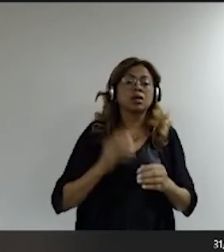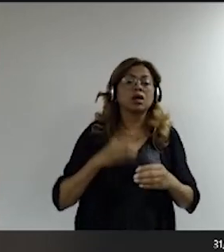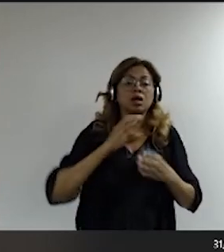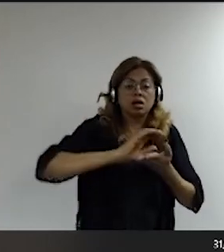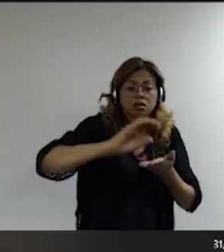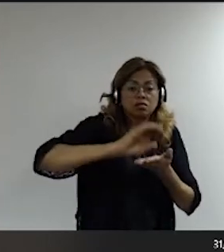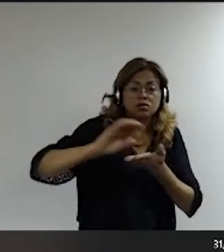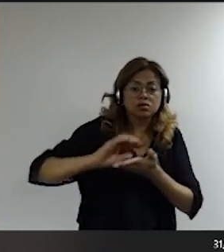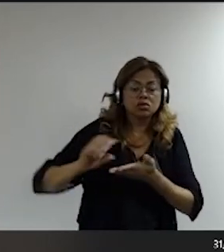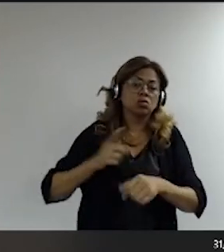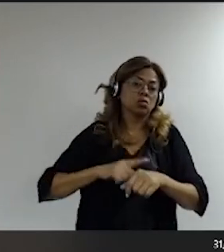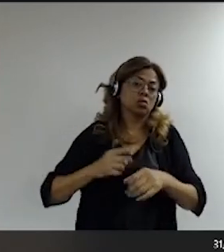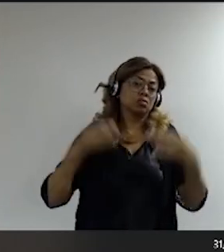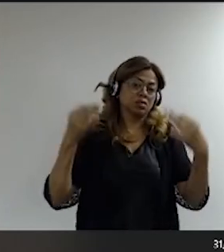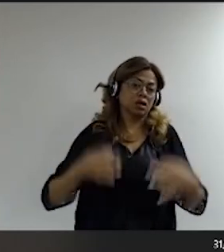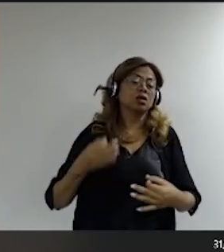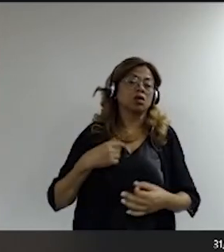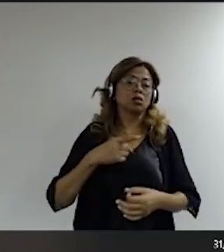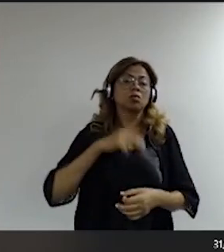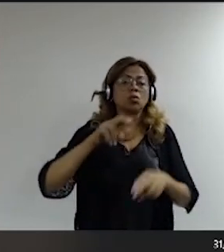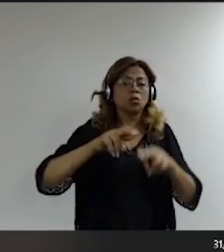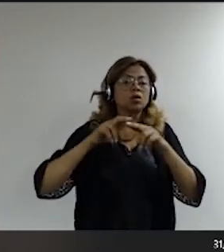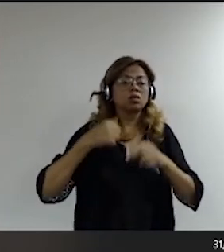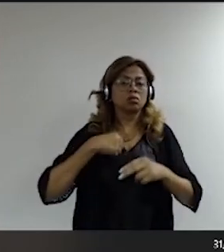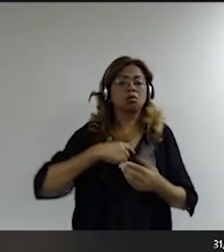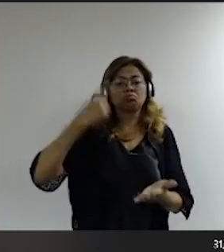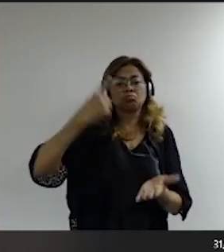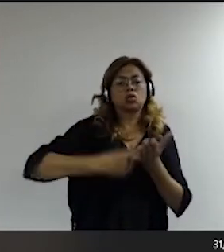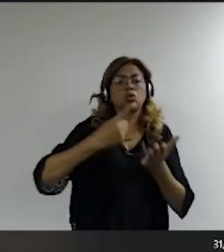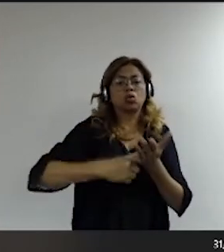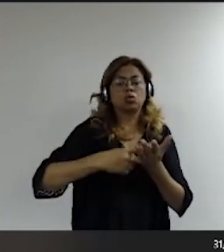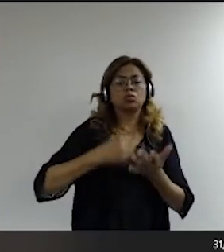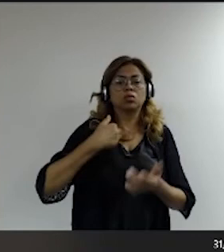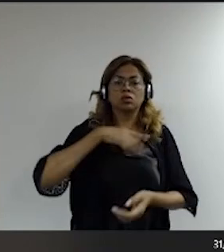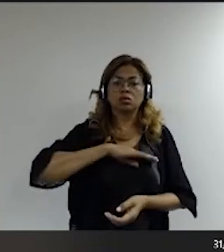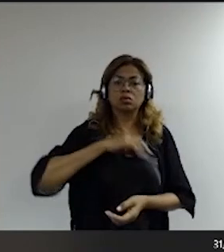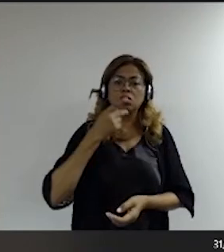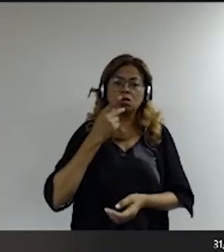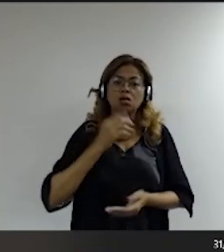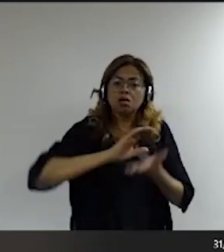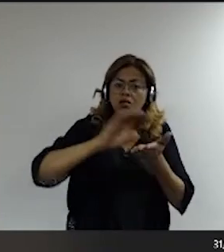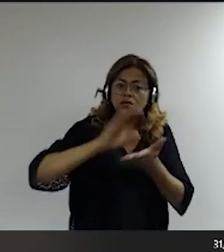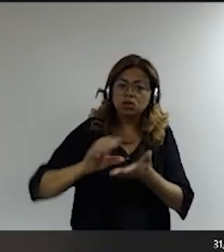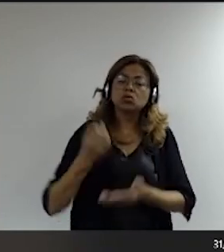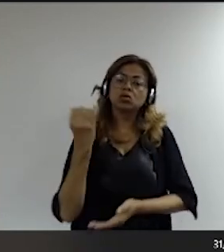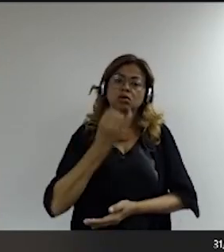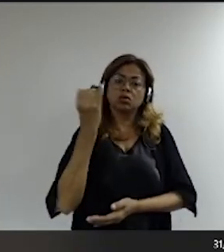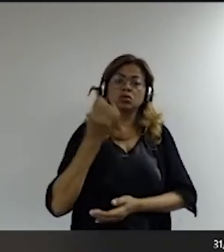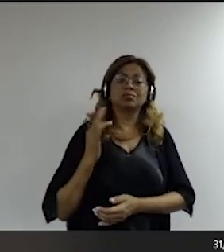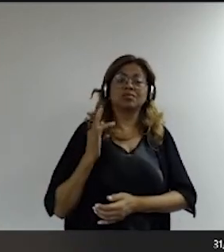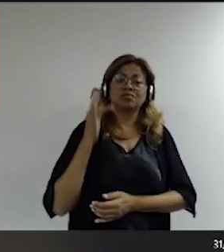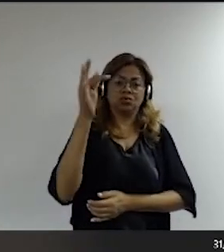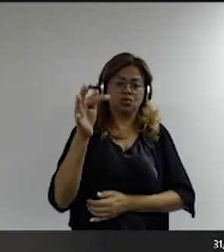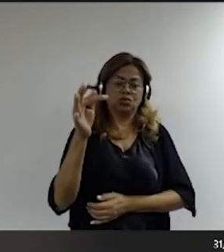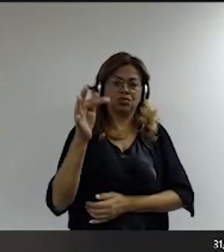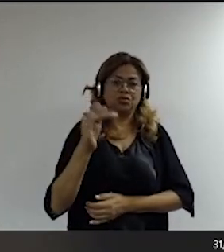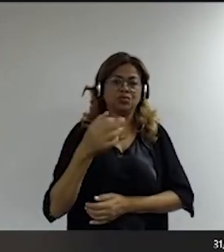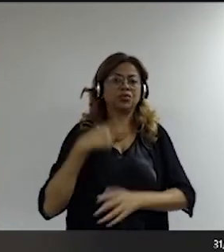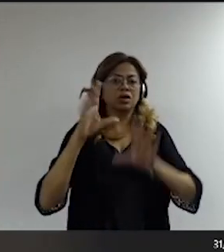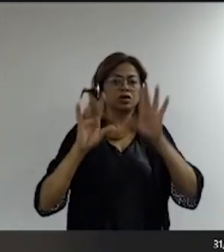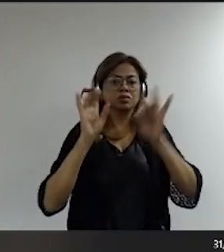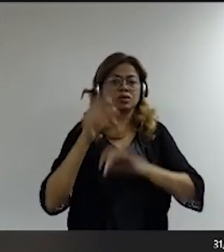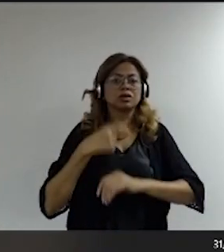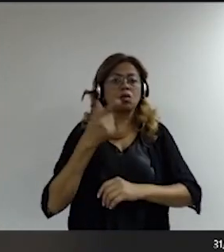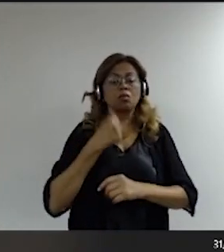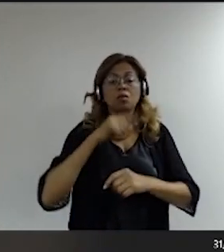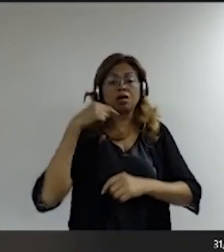importa, e com isso eu me comprometo, investir no que importa para o futuro, em especial para os